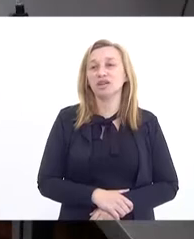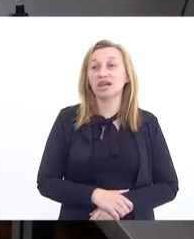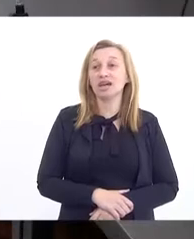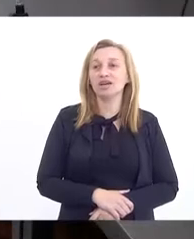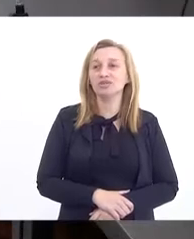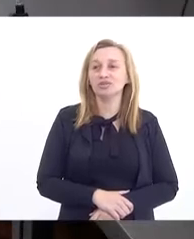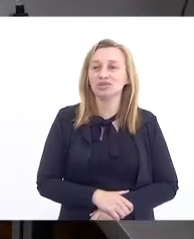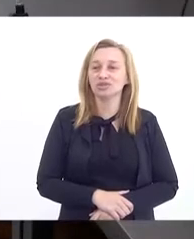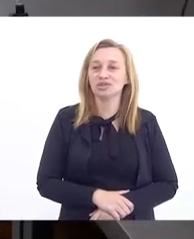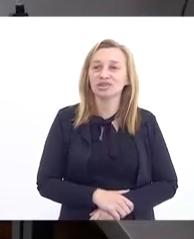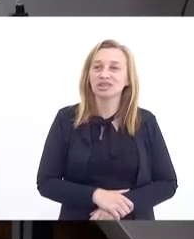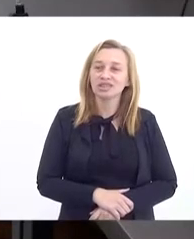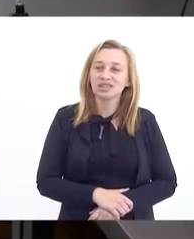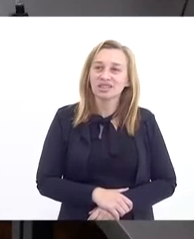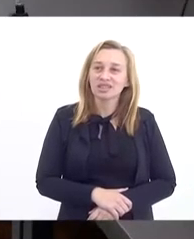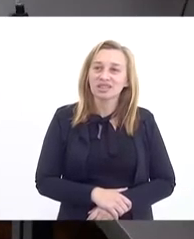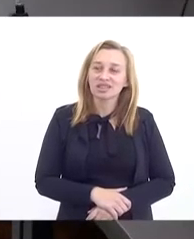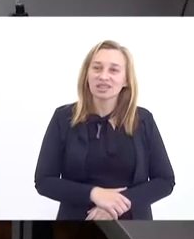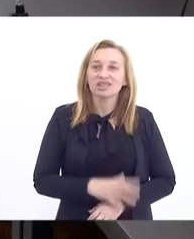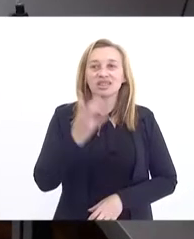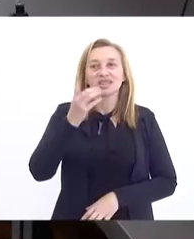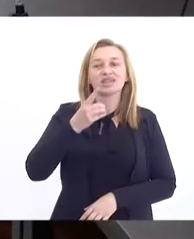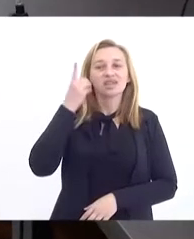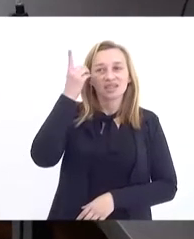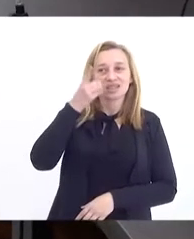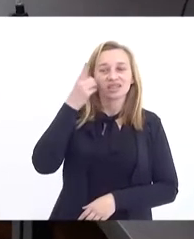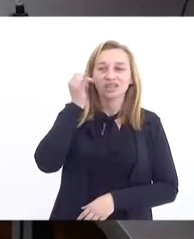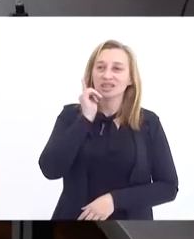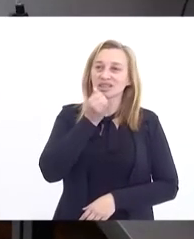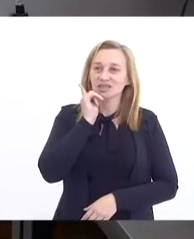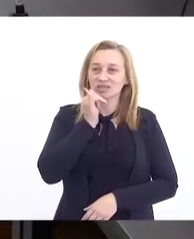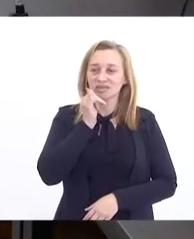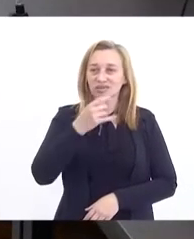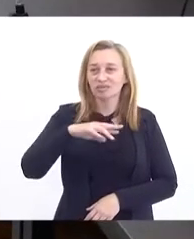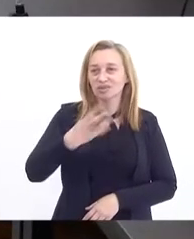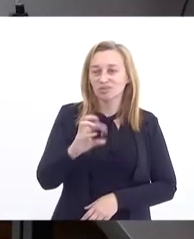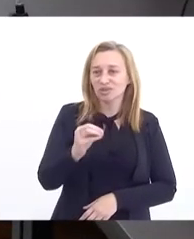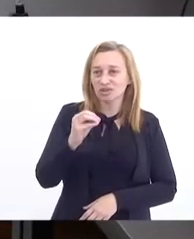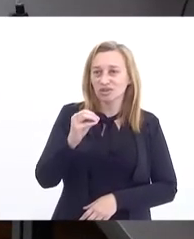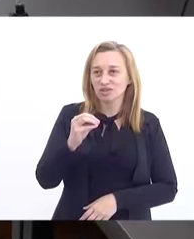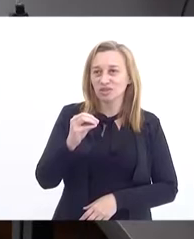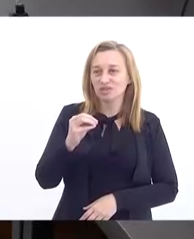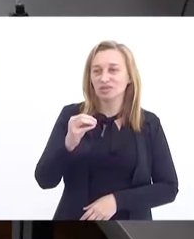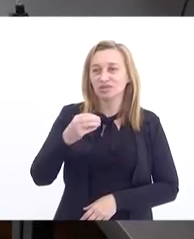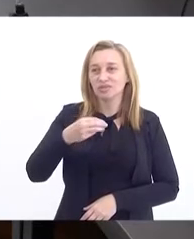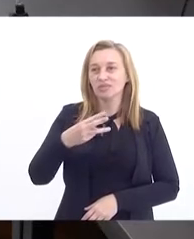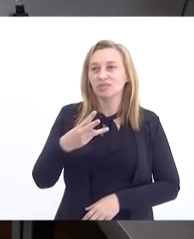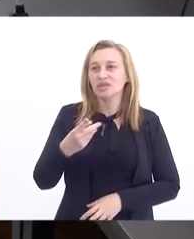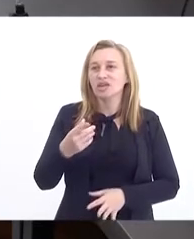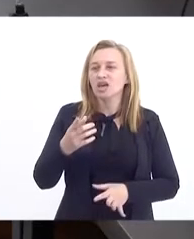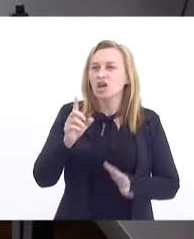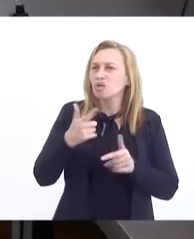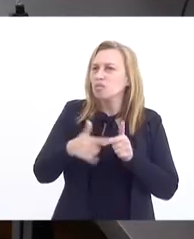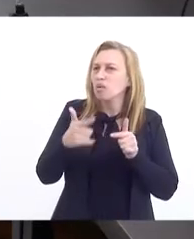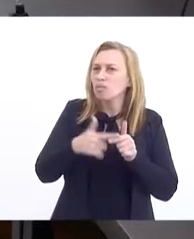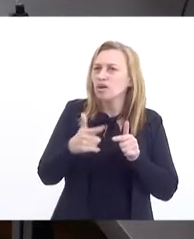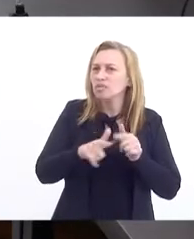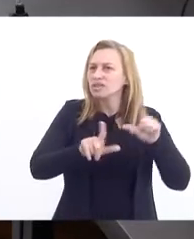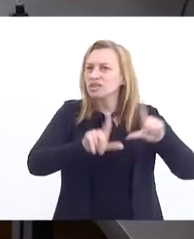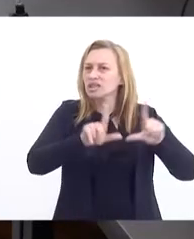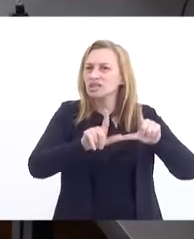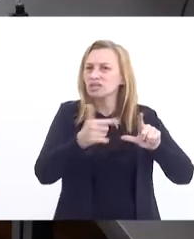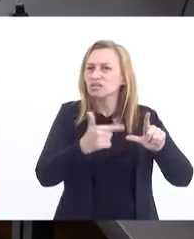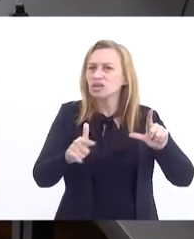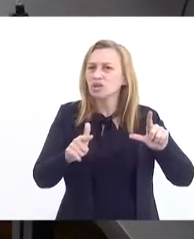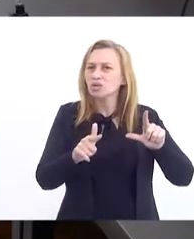28 da pauta. Relator deputado Márcio Pacheco. Nós estamos, parece que houve um problema na TV e estamos sem o sinal da